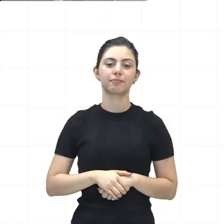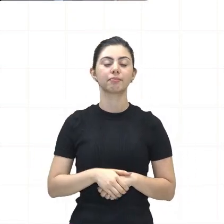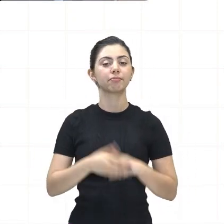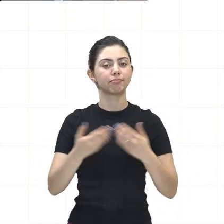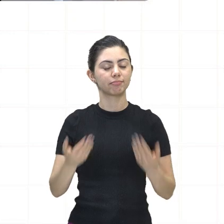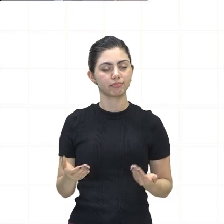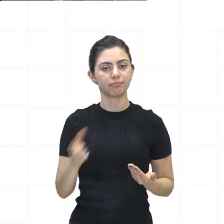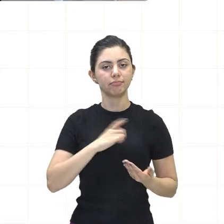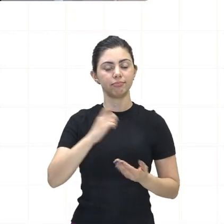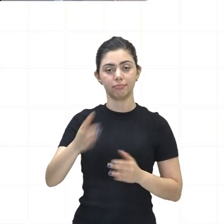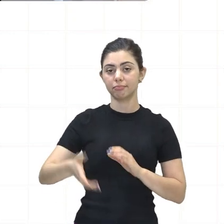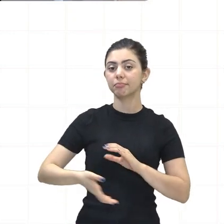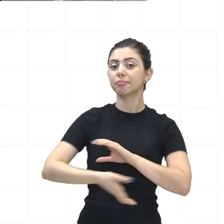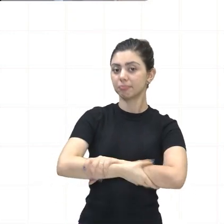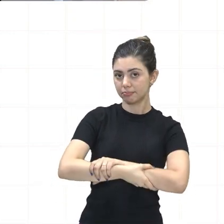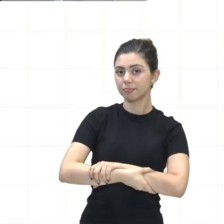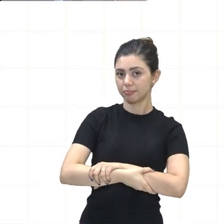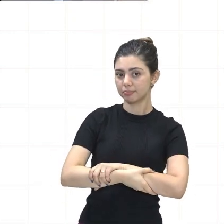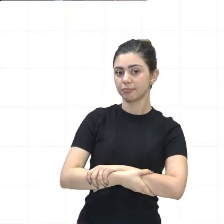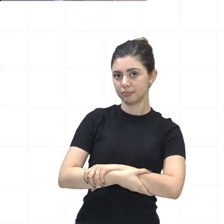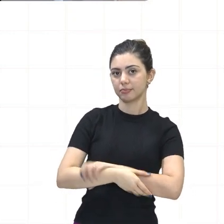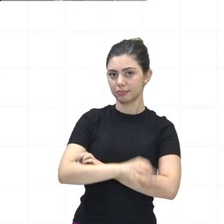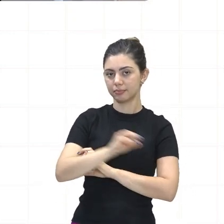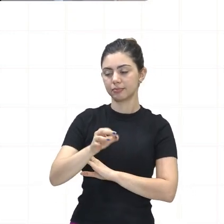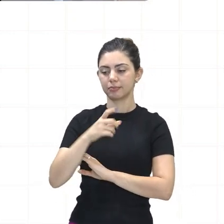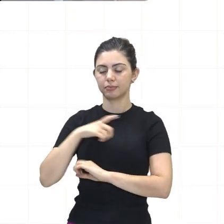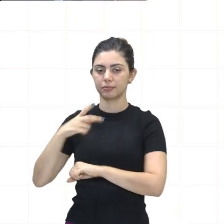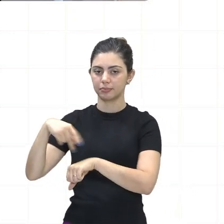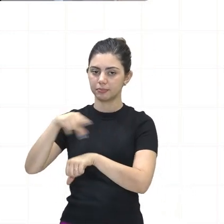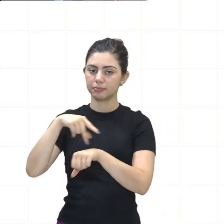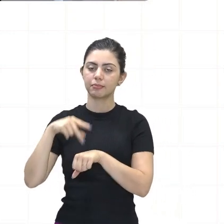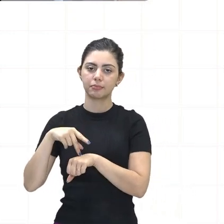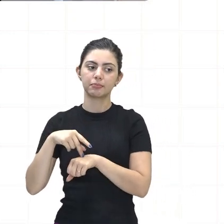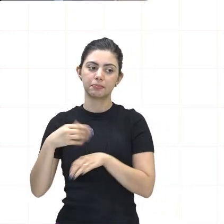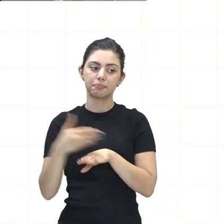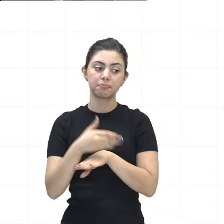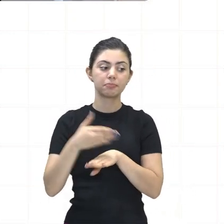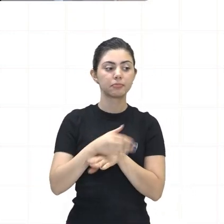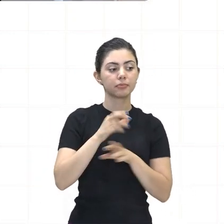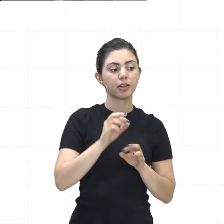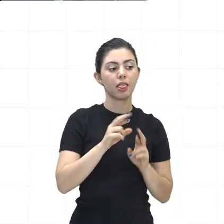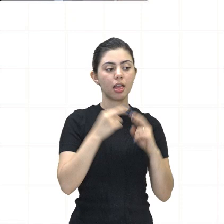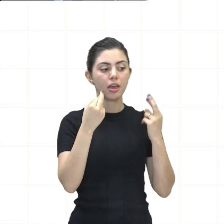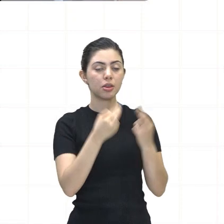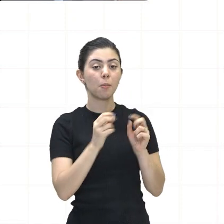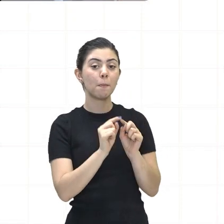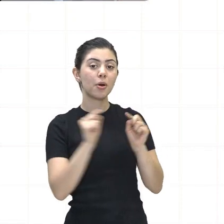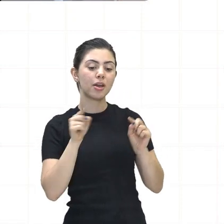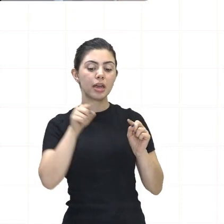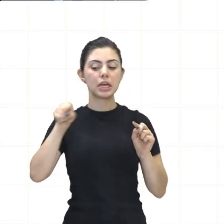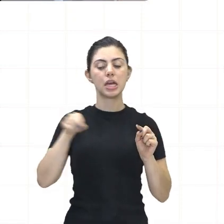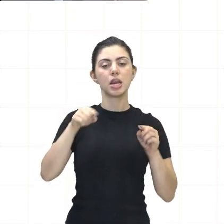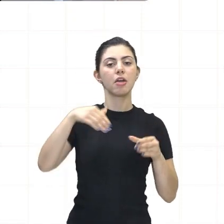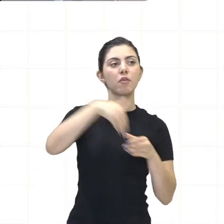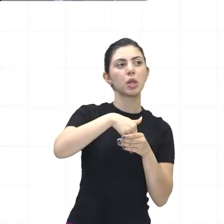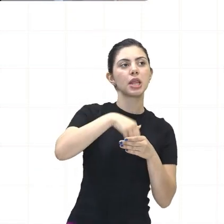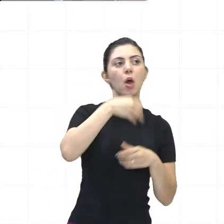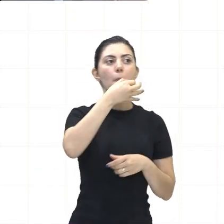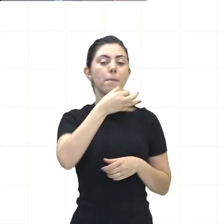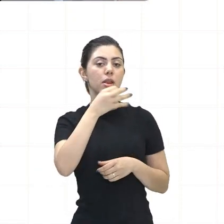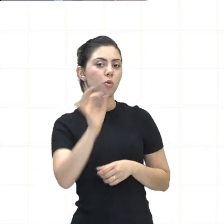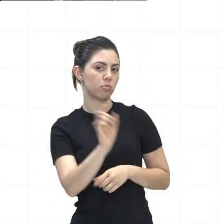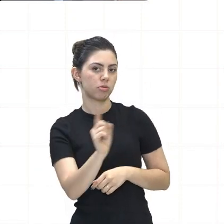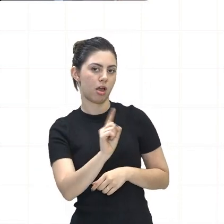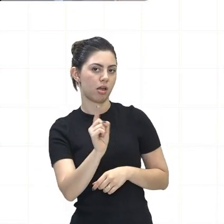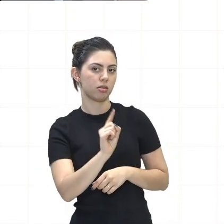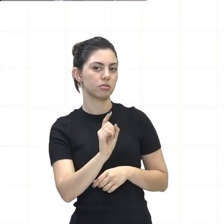E a gente tem ali esses países que eles participam das reuniões, mas eles não votam, né? Eles não opinam, não, eles só